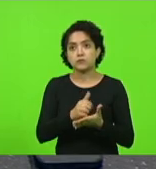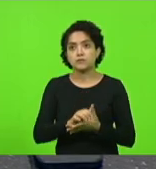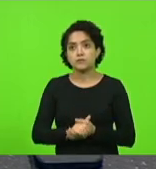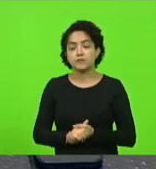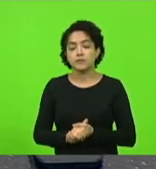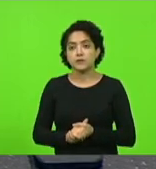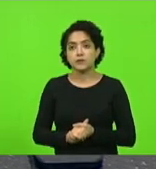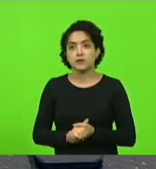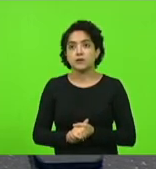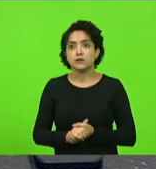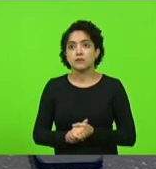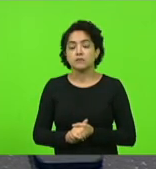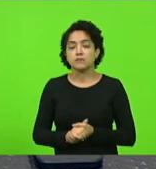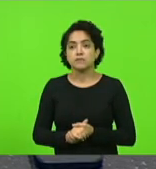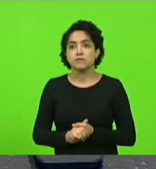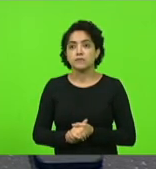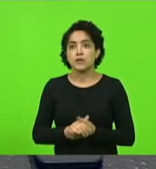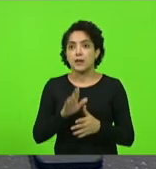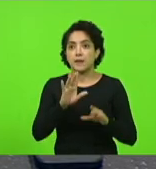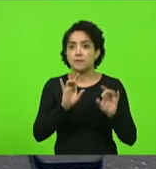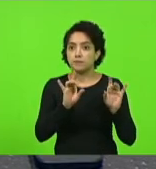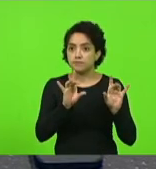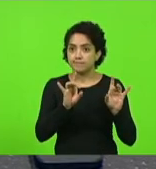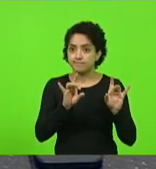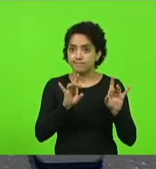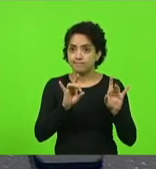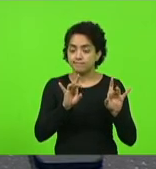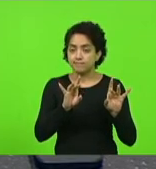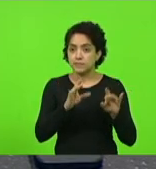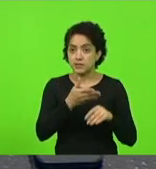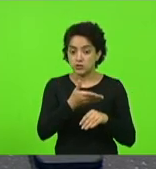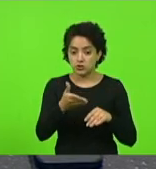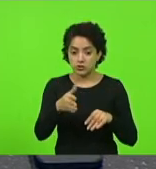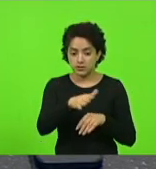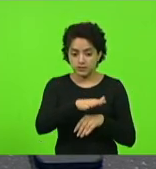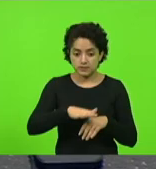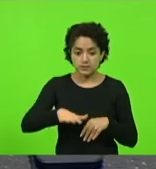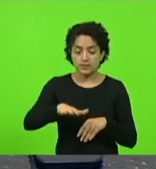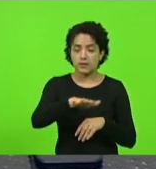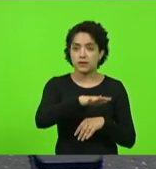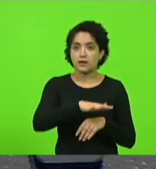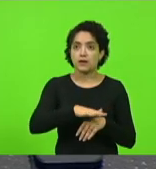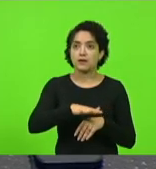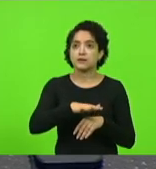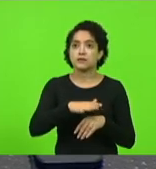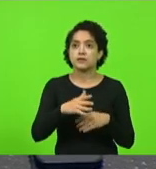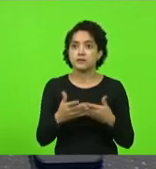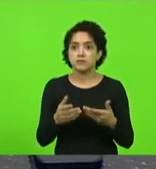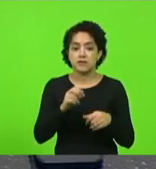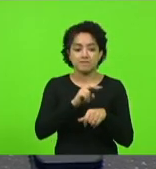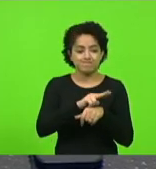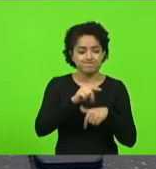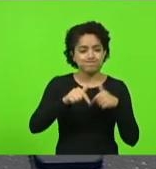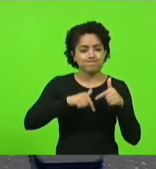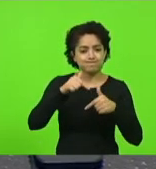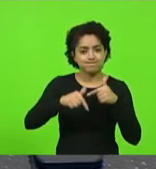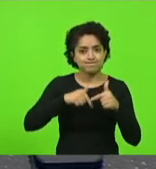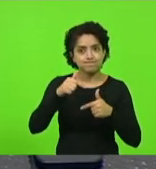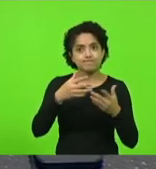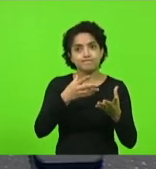privilegie esse setor que emprega milhares